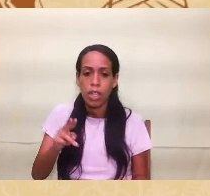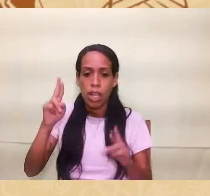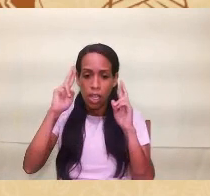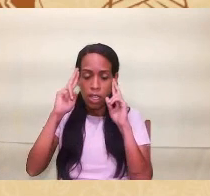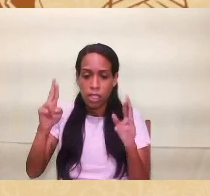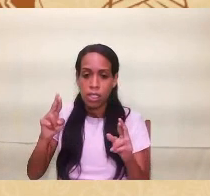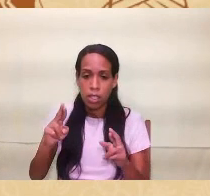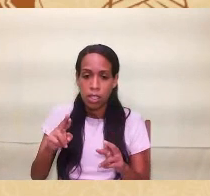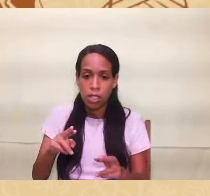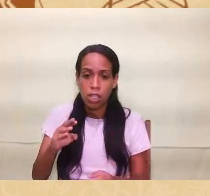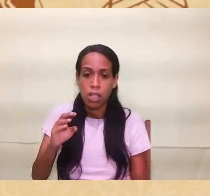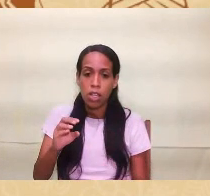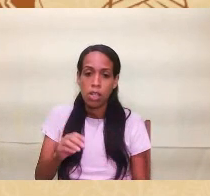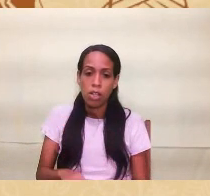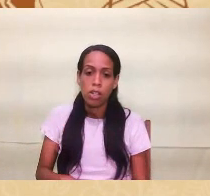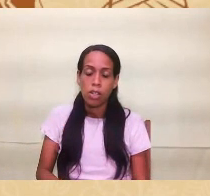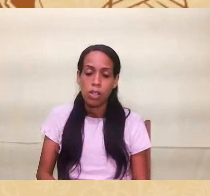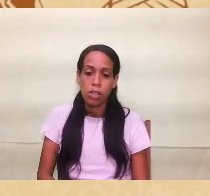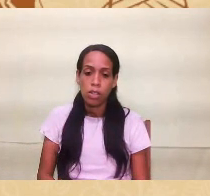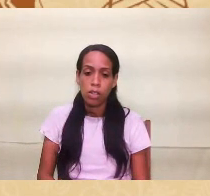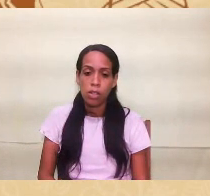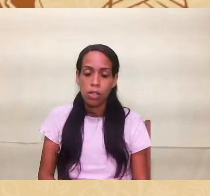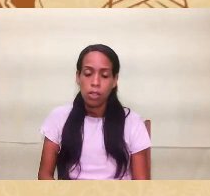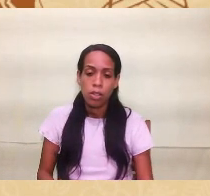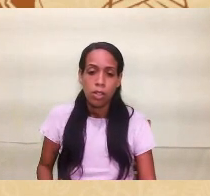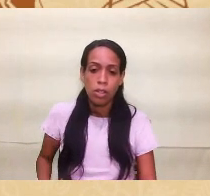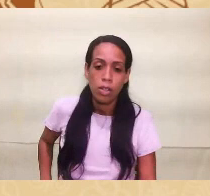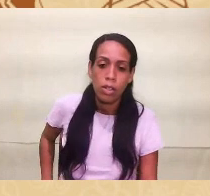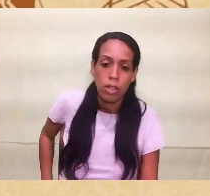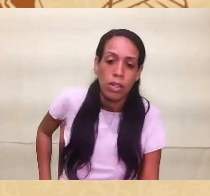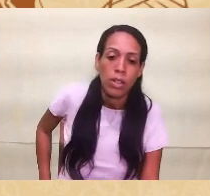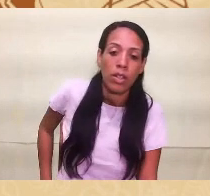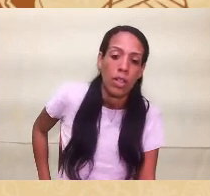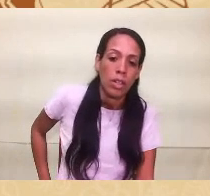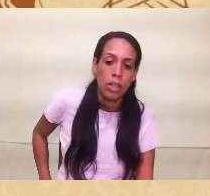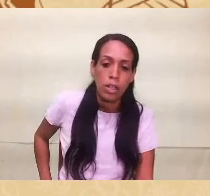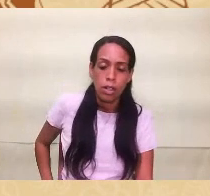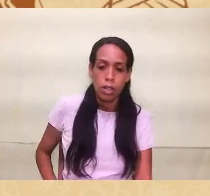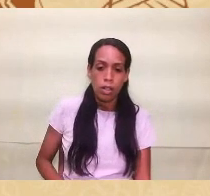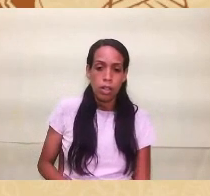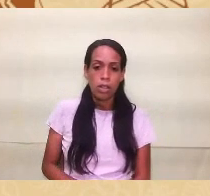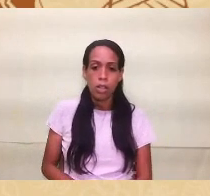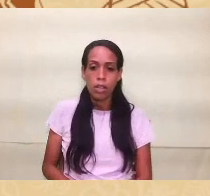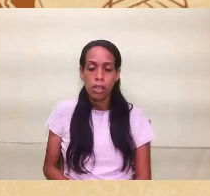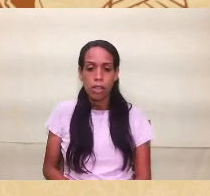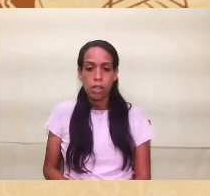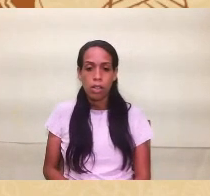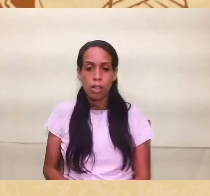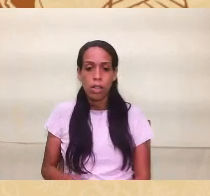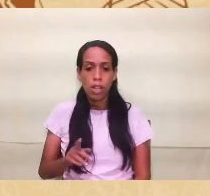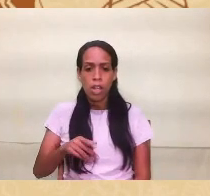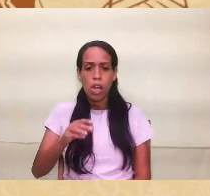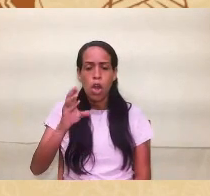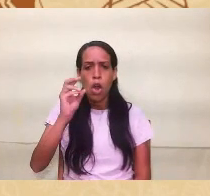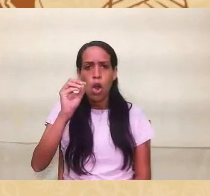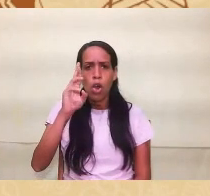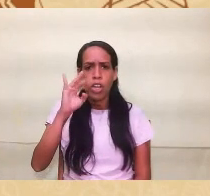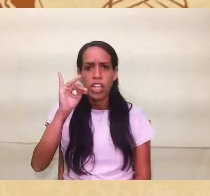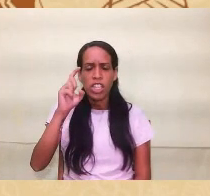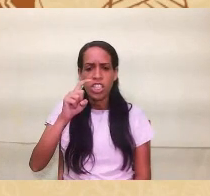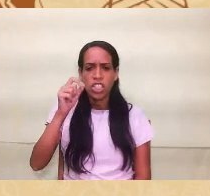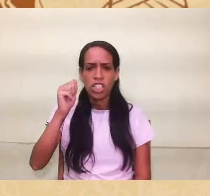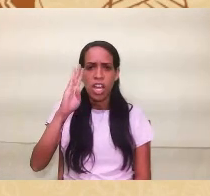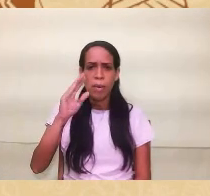Os Morubixaba, os Pajé, esse é o Morubixaba da minha aldeia, né? Moro numa